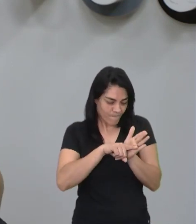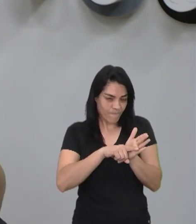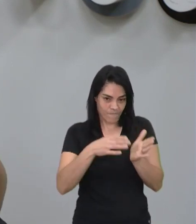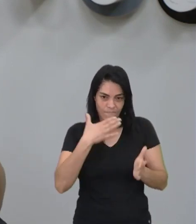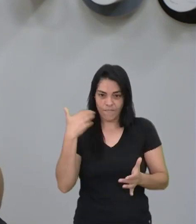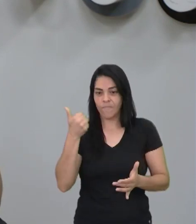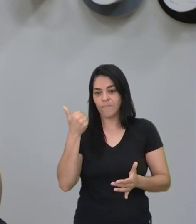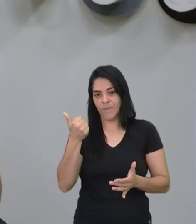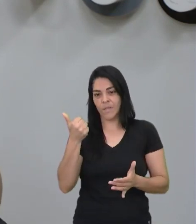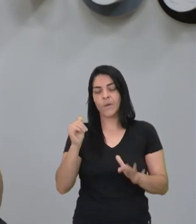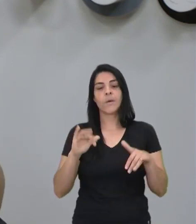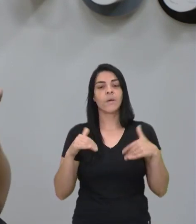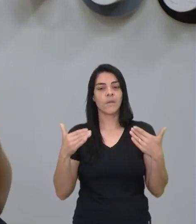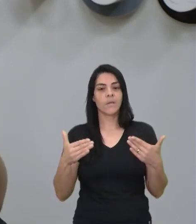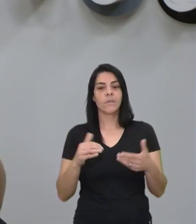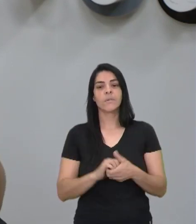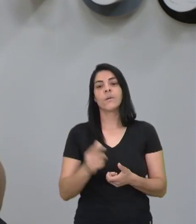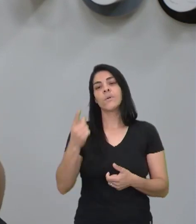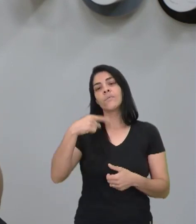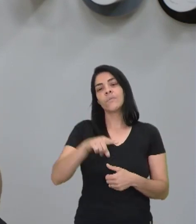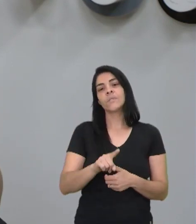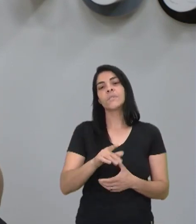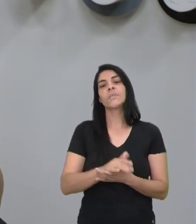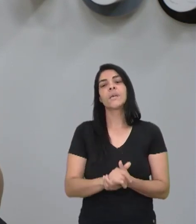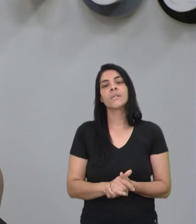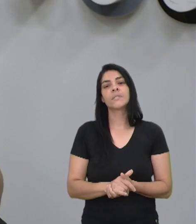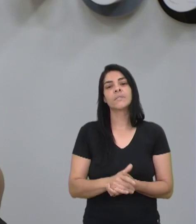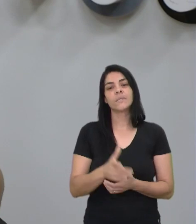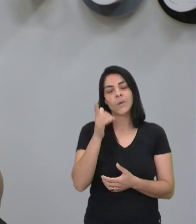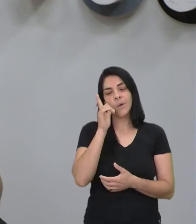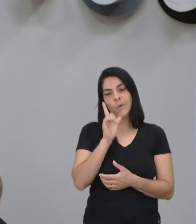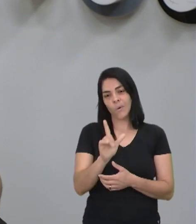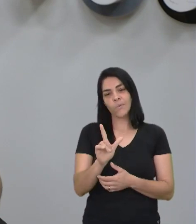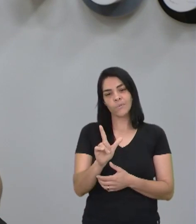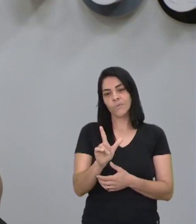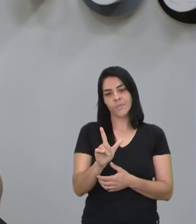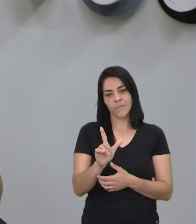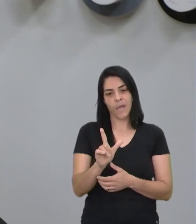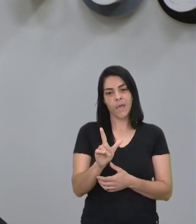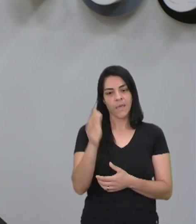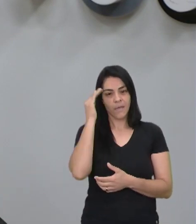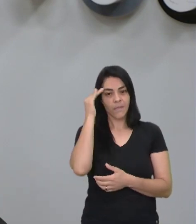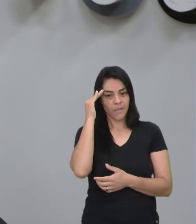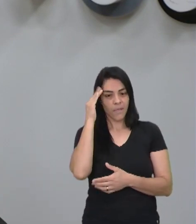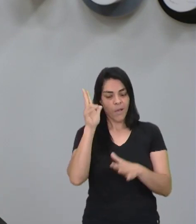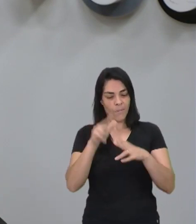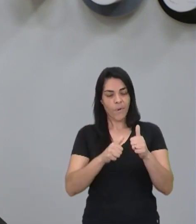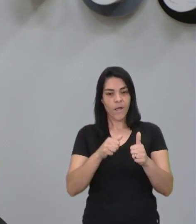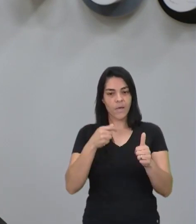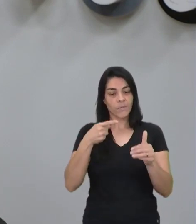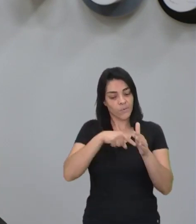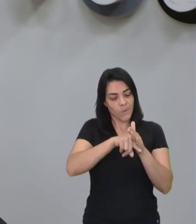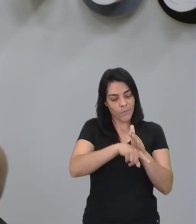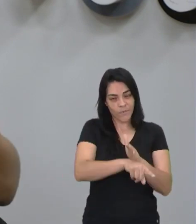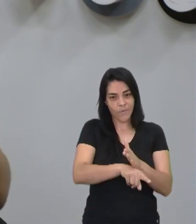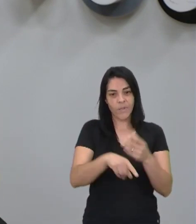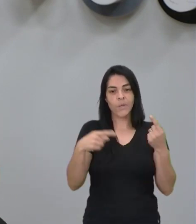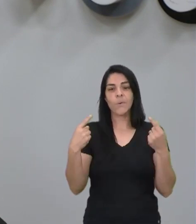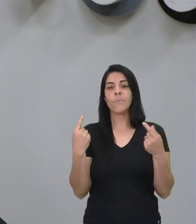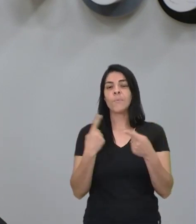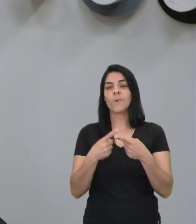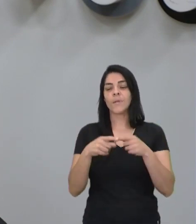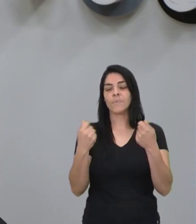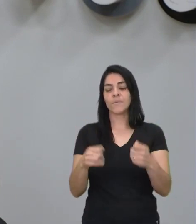né? Então, olha só, você já consegue, e tudo isso por conta do aprofundamento, né, que eu tive que estudar, todos nós tivemos